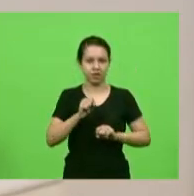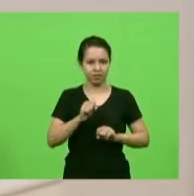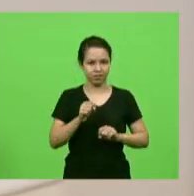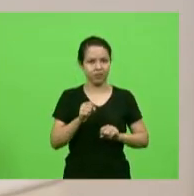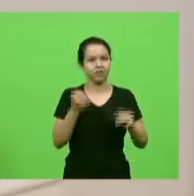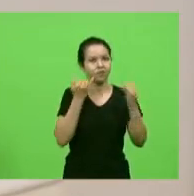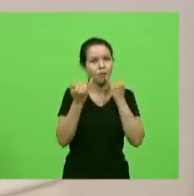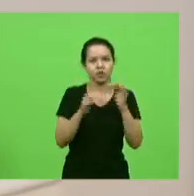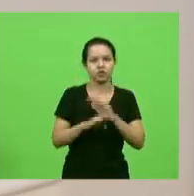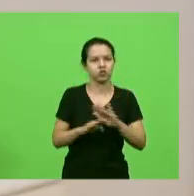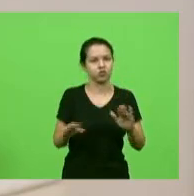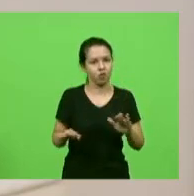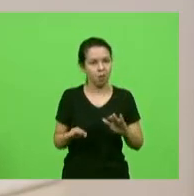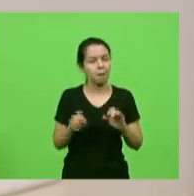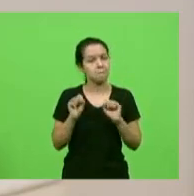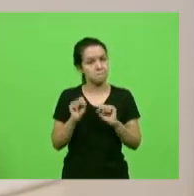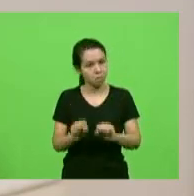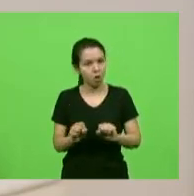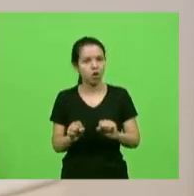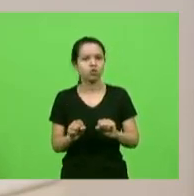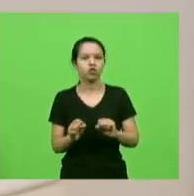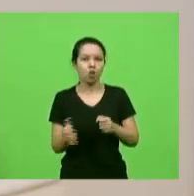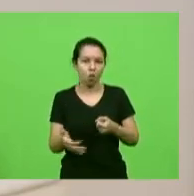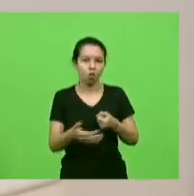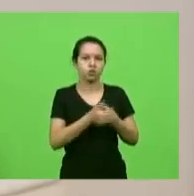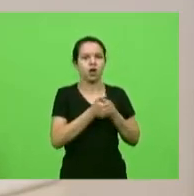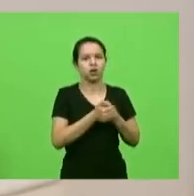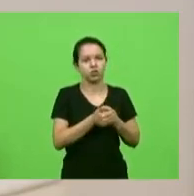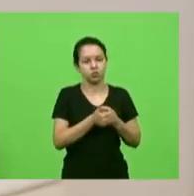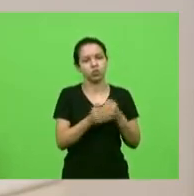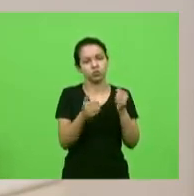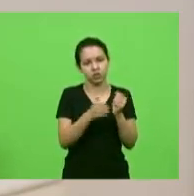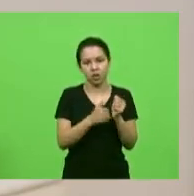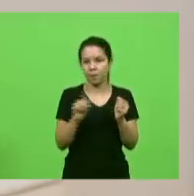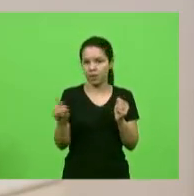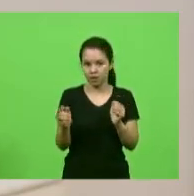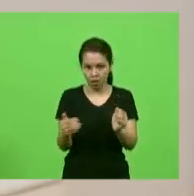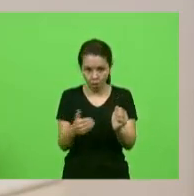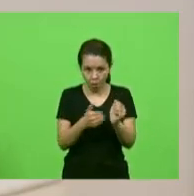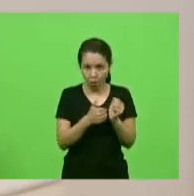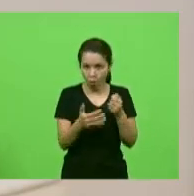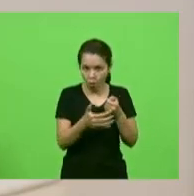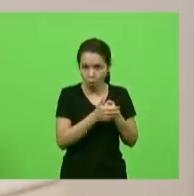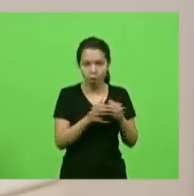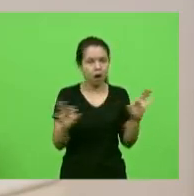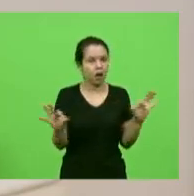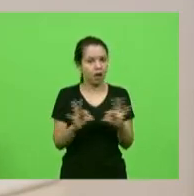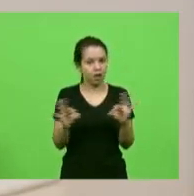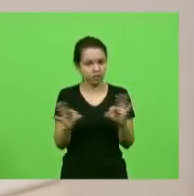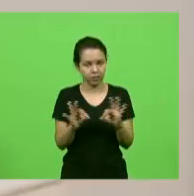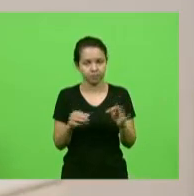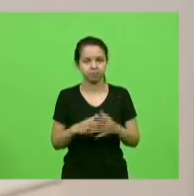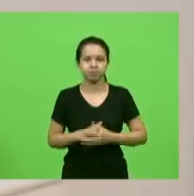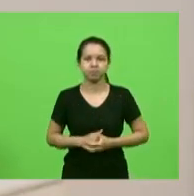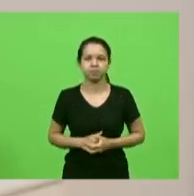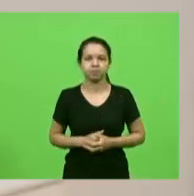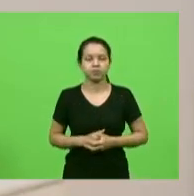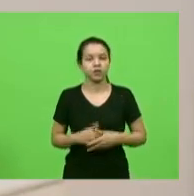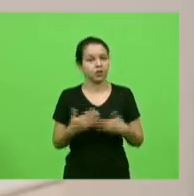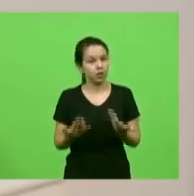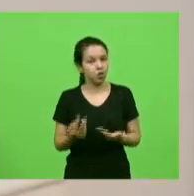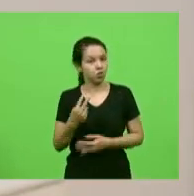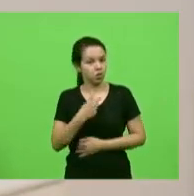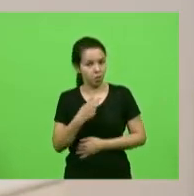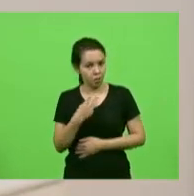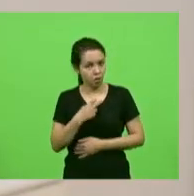qual poderia ter optado, se quisesse, ao silêncio, mas não foi o que ocorreu. Não poderia, então, se for o caso, ter